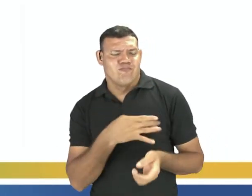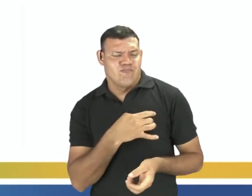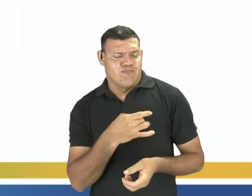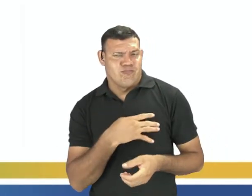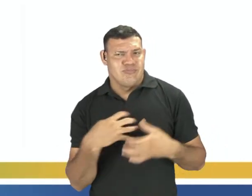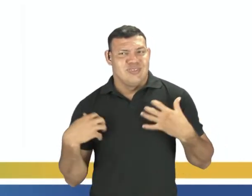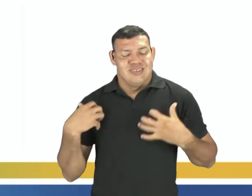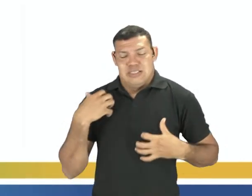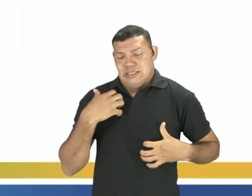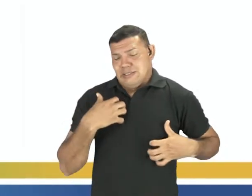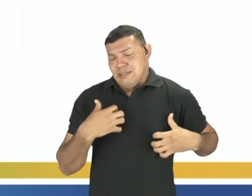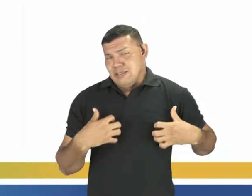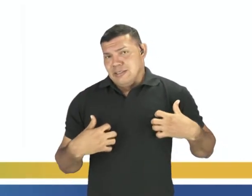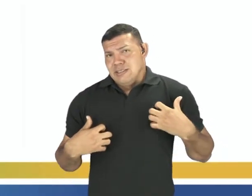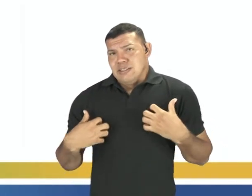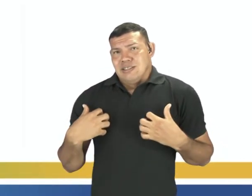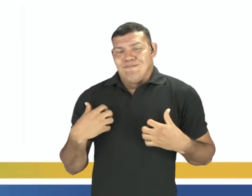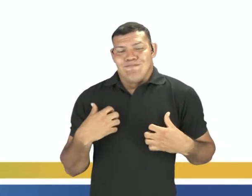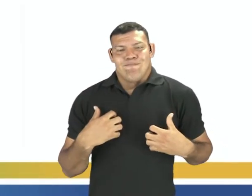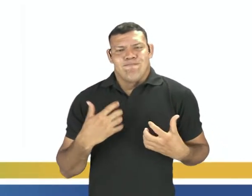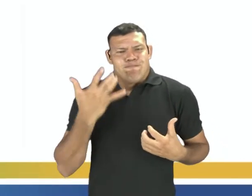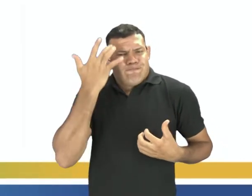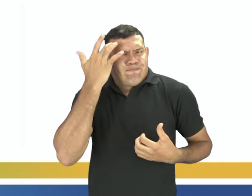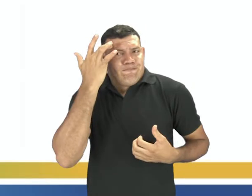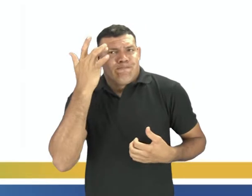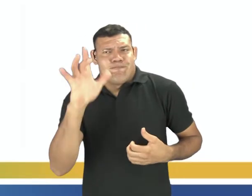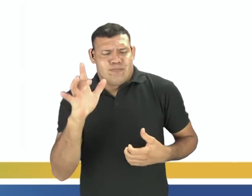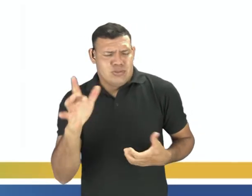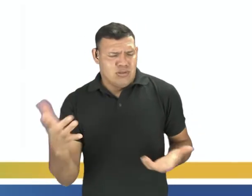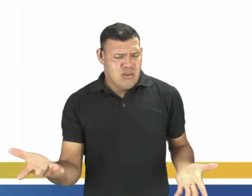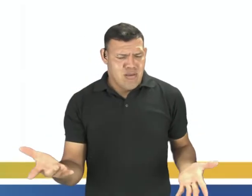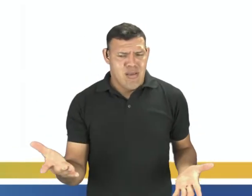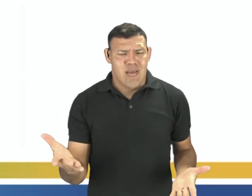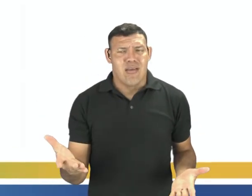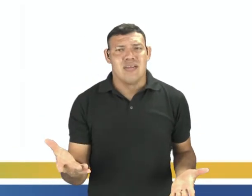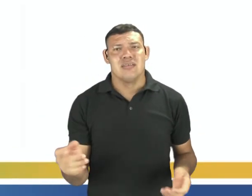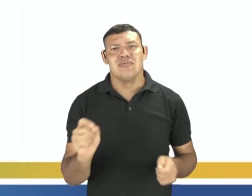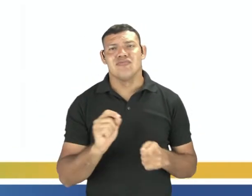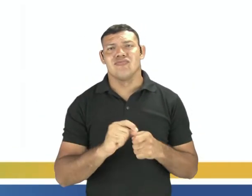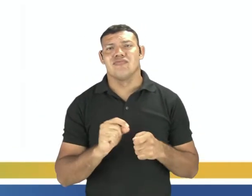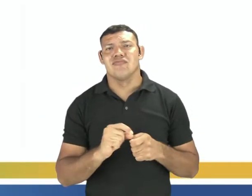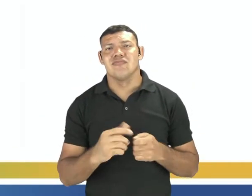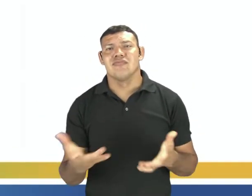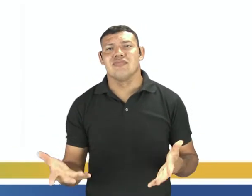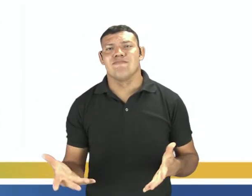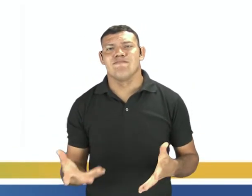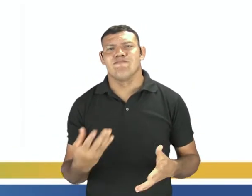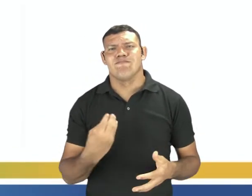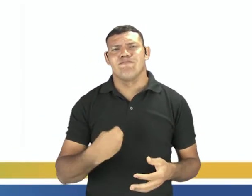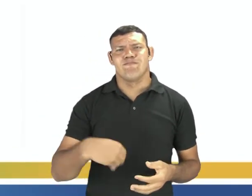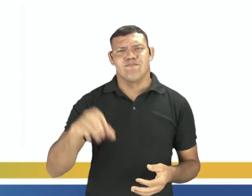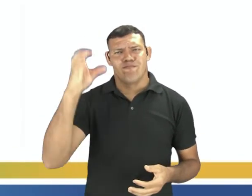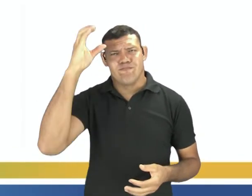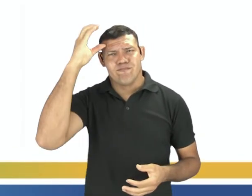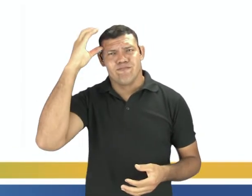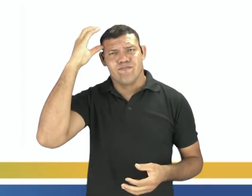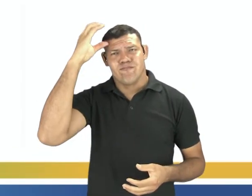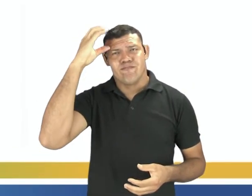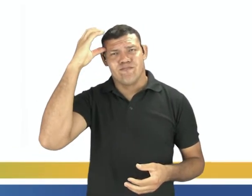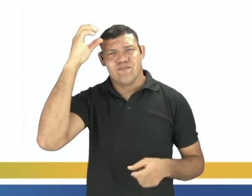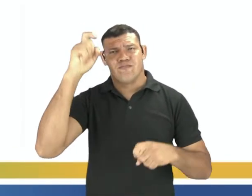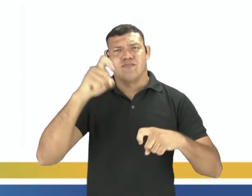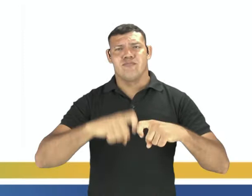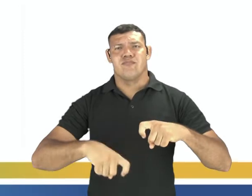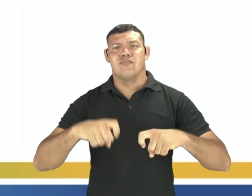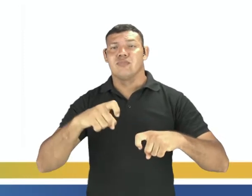medo, angústia, por ser desconhecido o que está a acontecer. Vai tomando consciência com um ser sexual